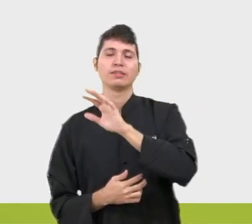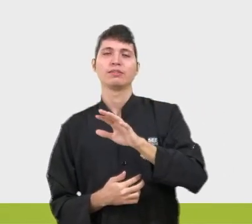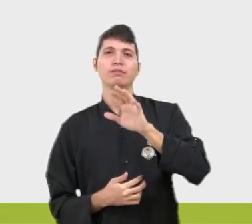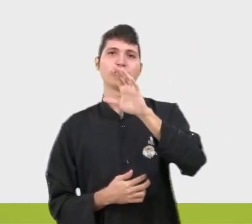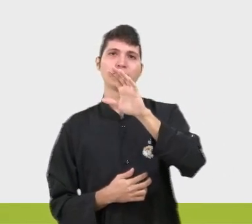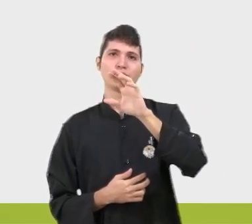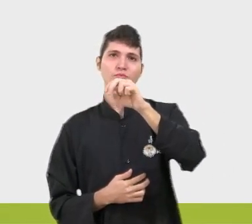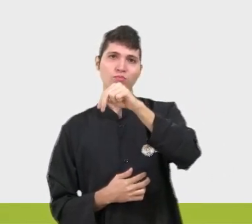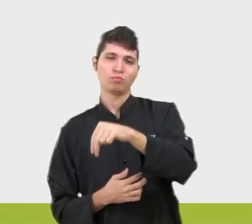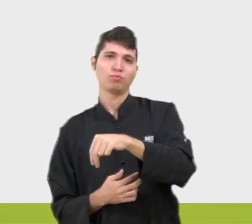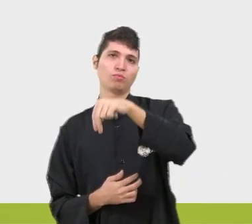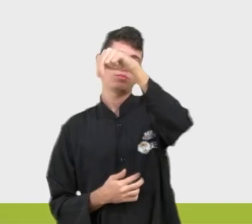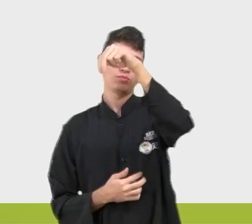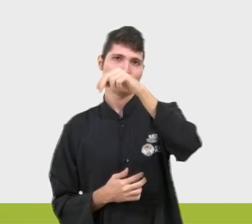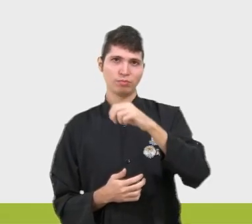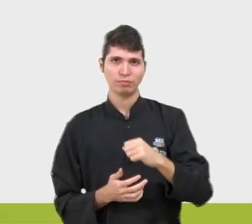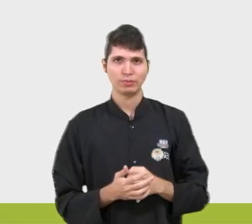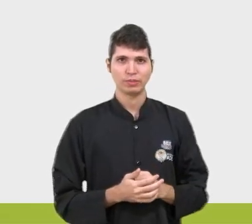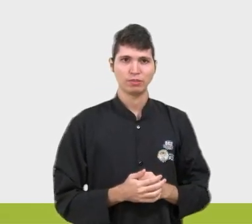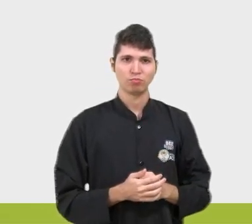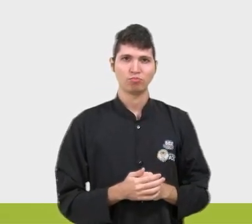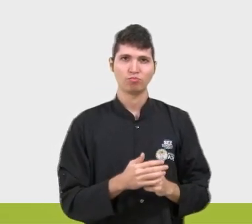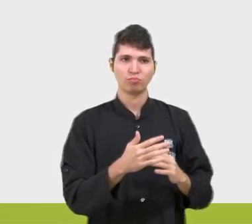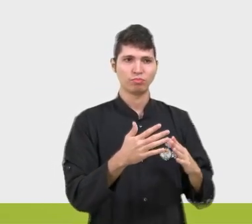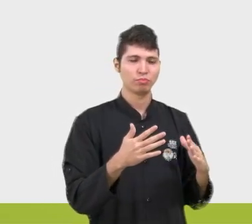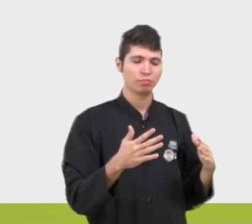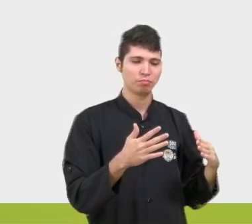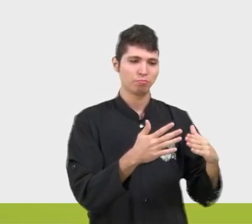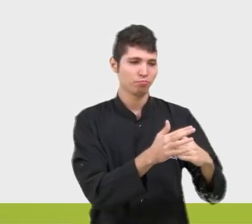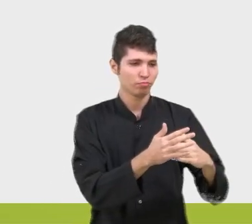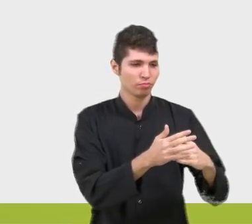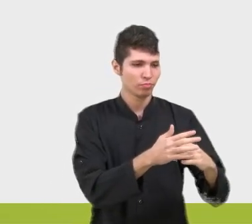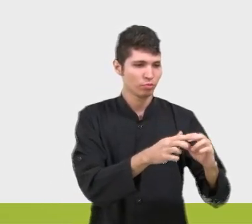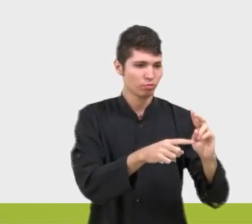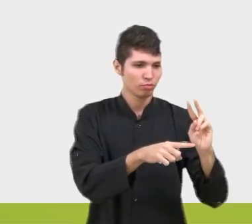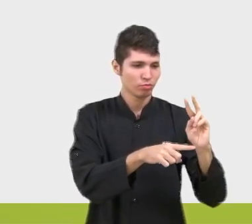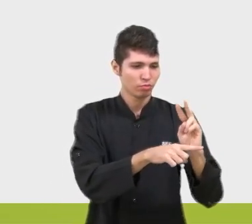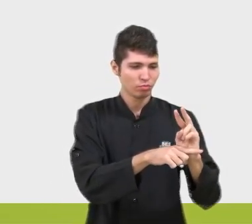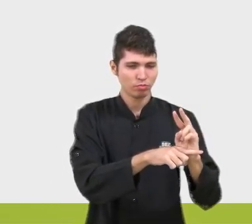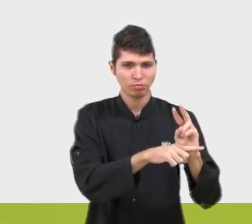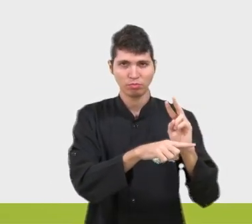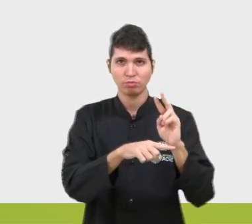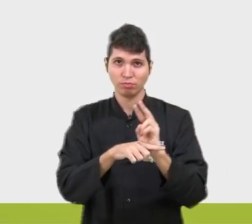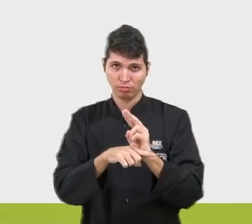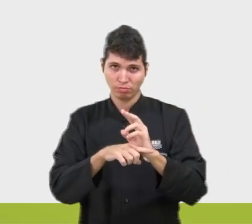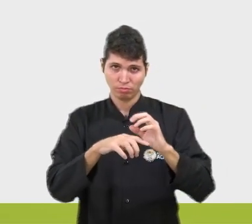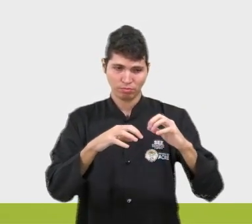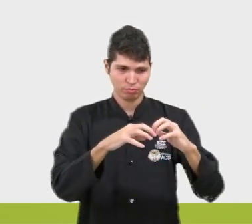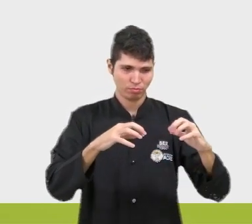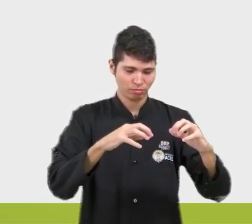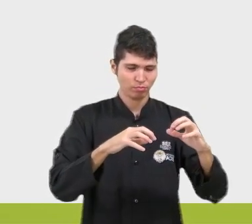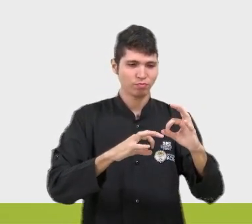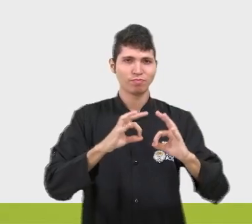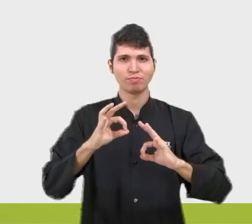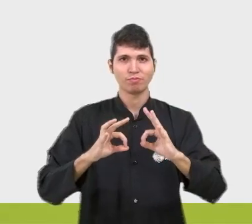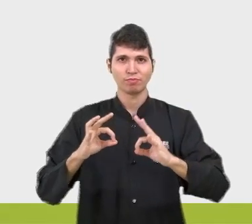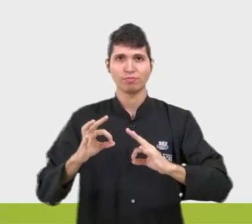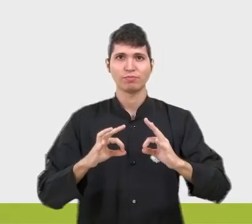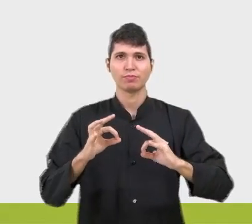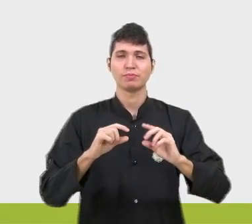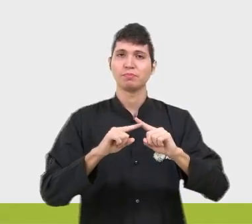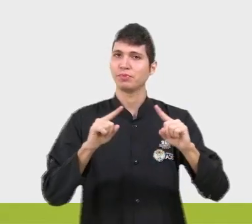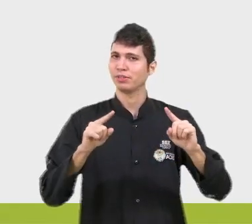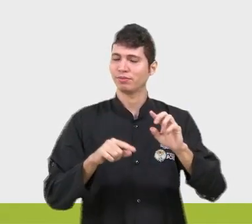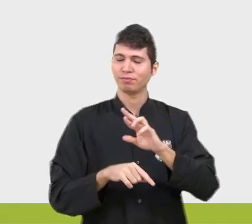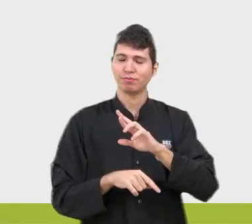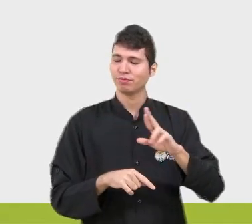que os estados, né, têm todos os seus limites conservados nessa regionalização, porém ela não é a regionalização oficial do